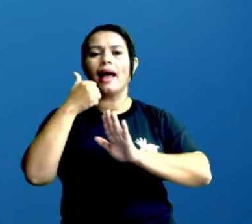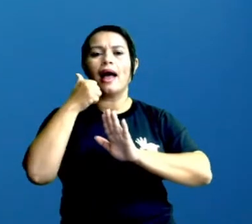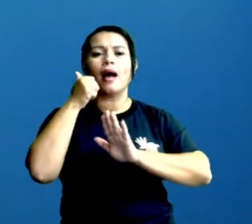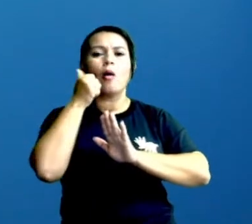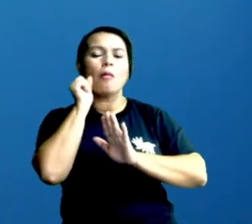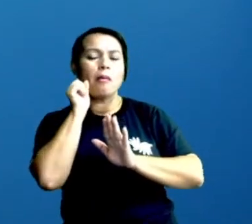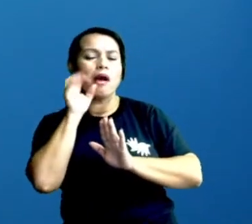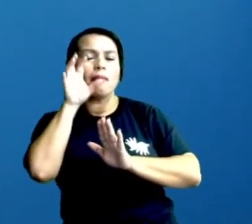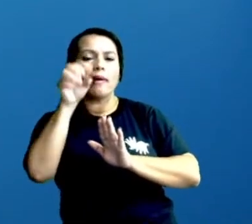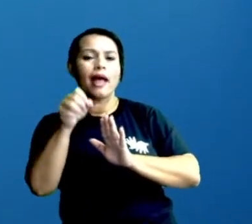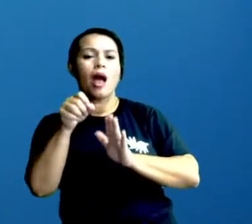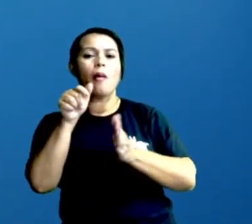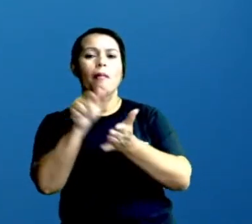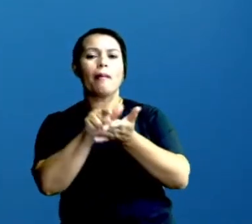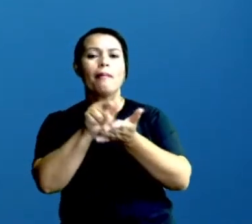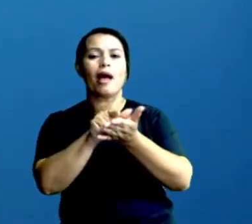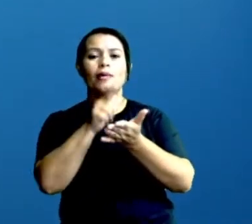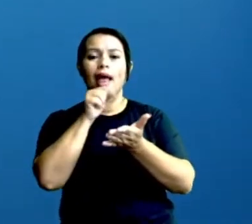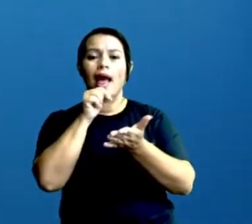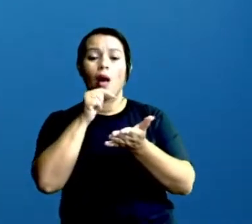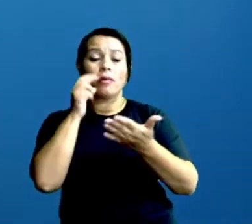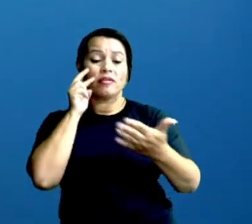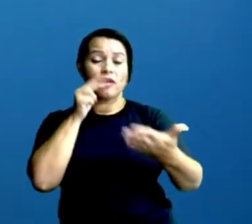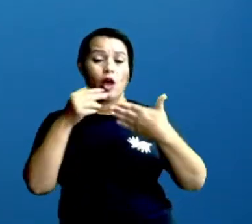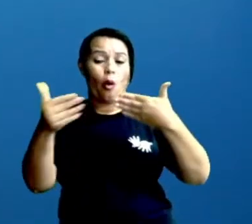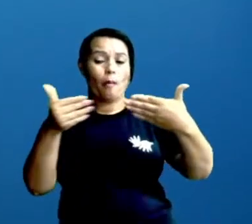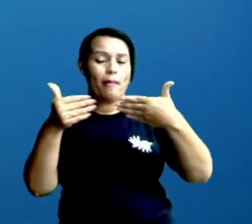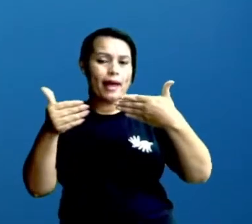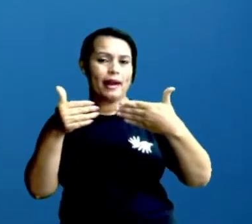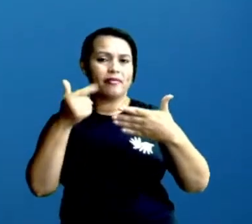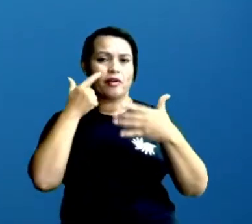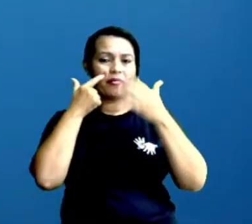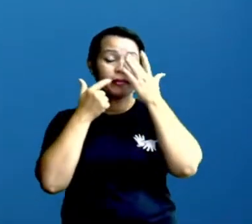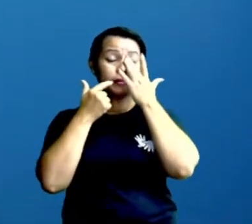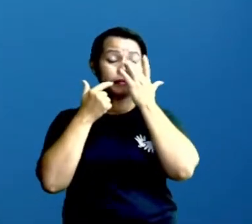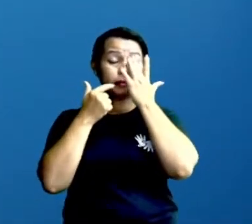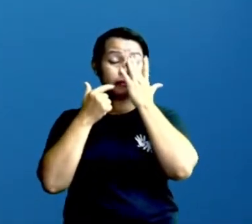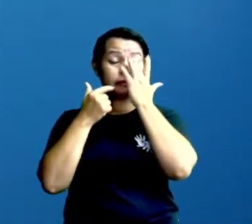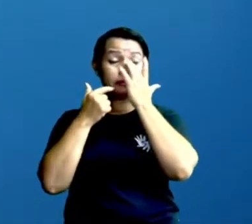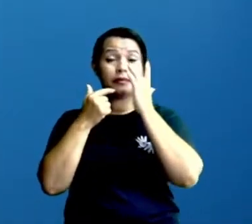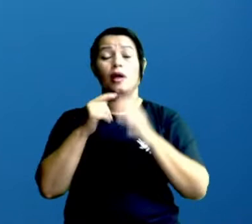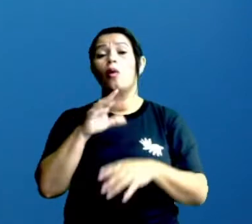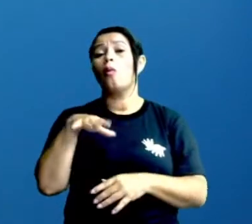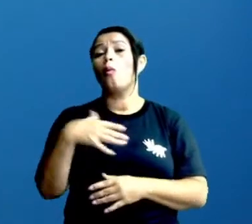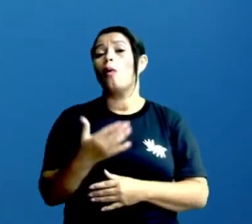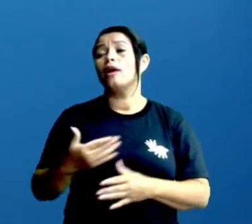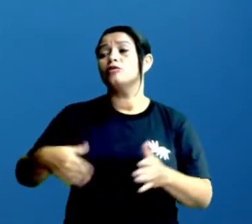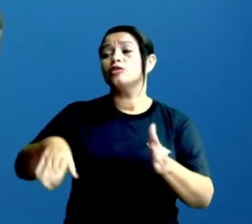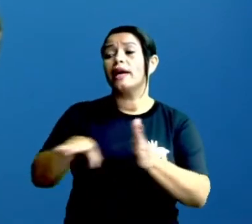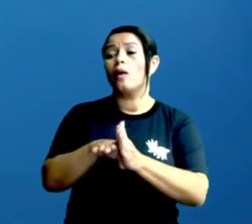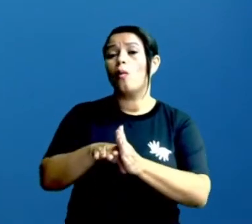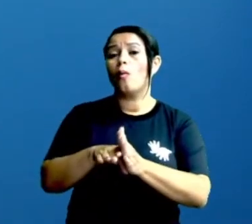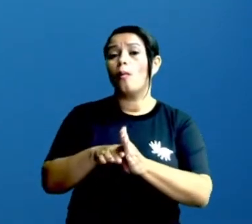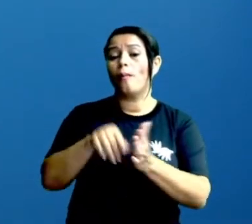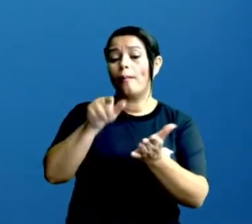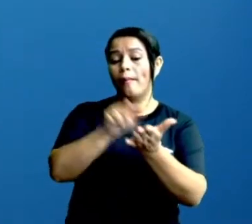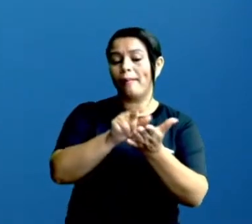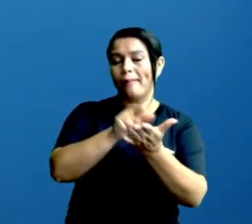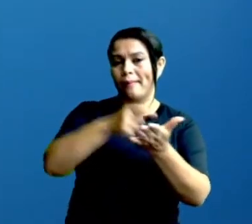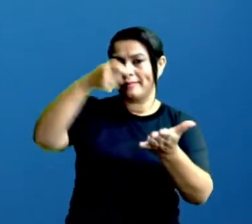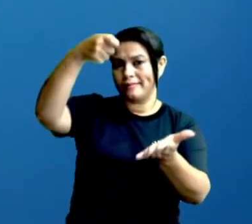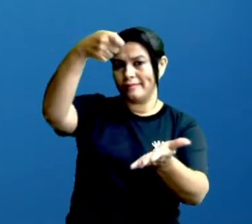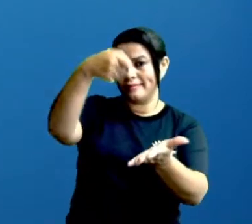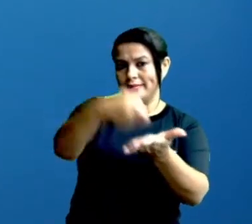para confirmar direitinho. Então, vê só. Quando chega a conta, né, para